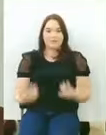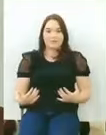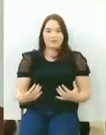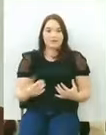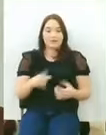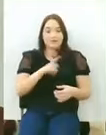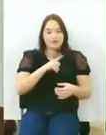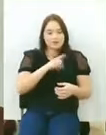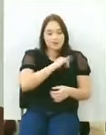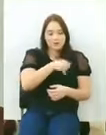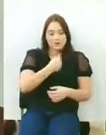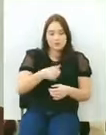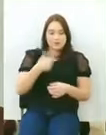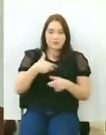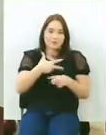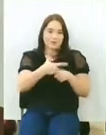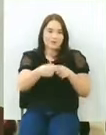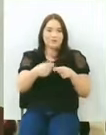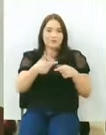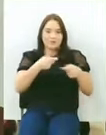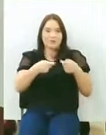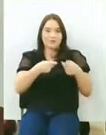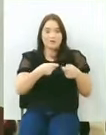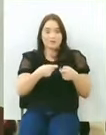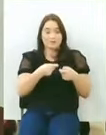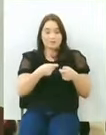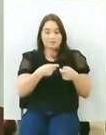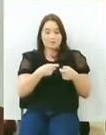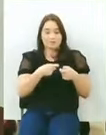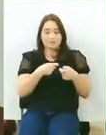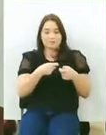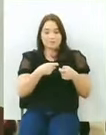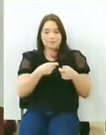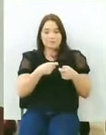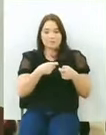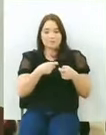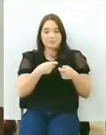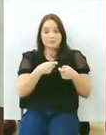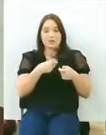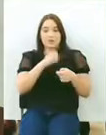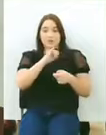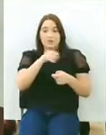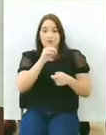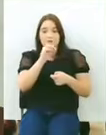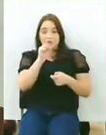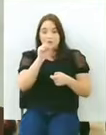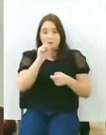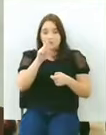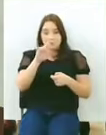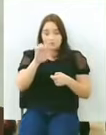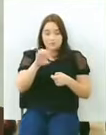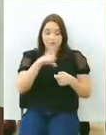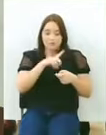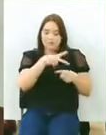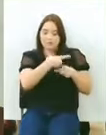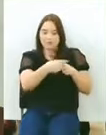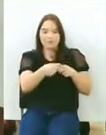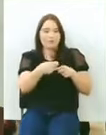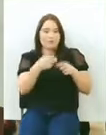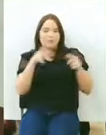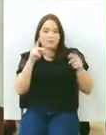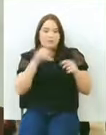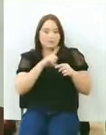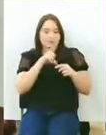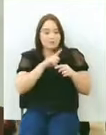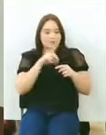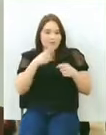não abaixasse mais os braços. E dessa forma, a Bíblia diz que Josué venceu a batalha